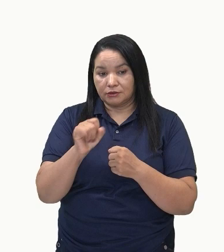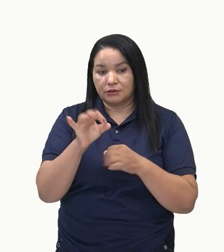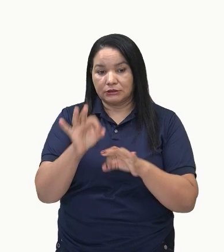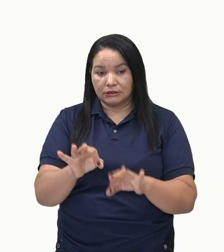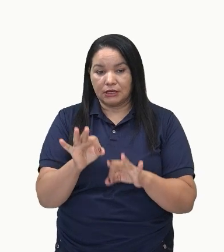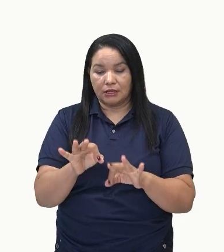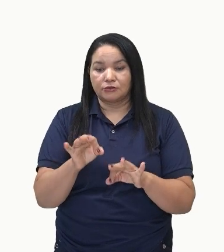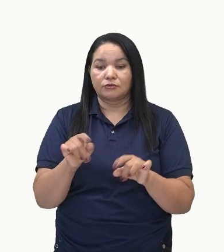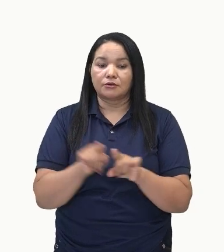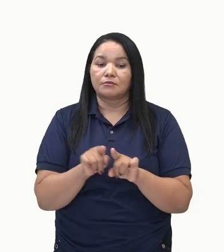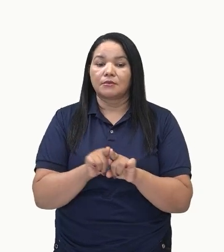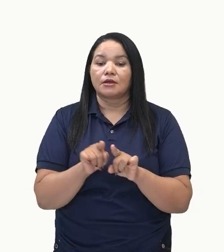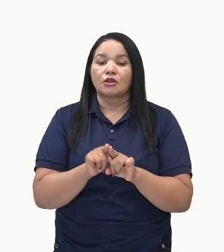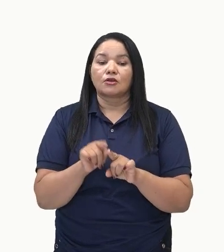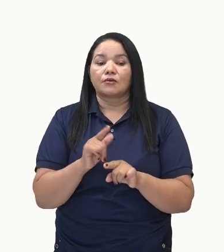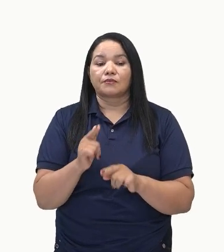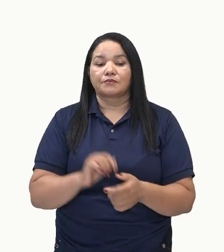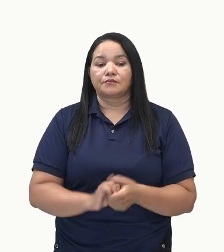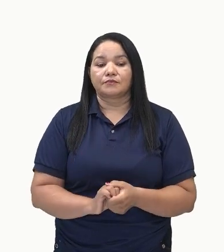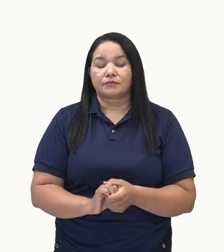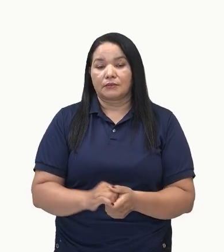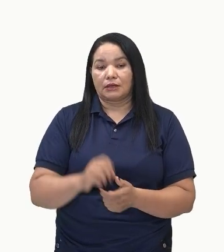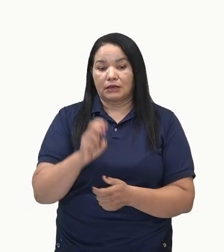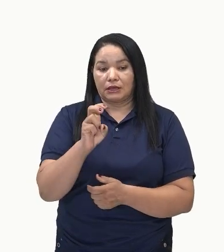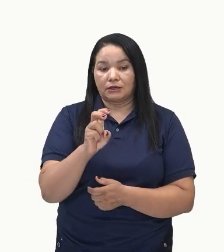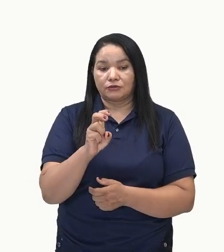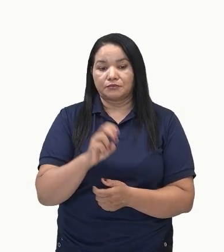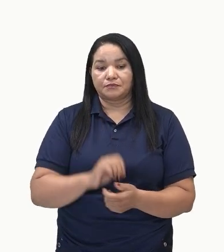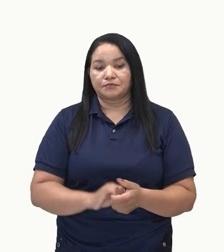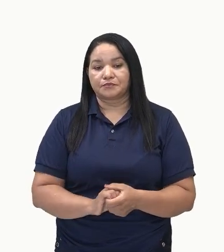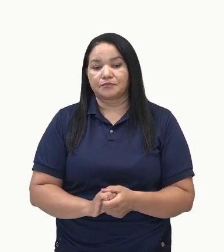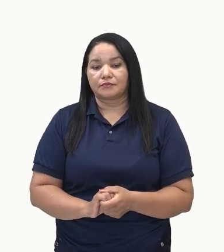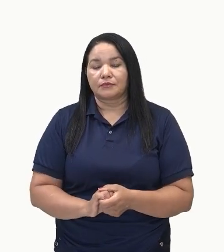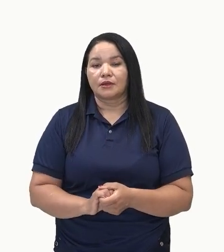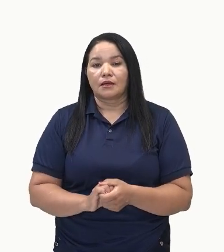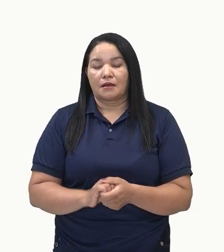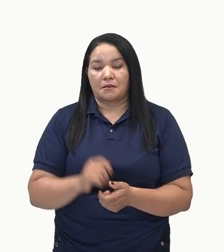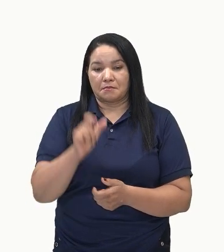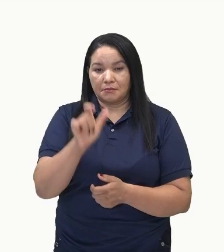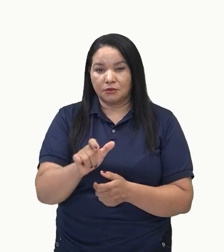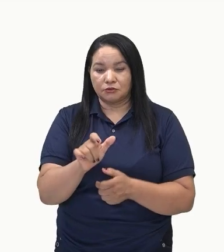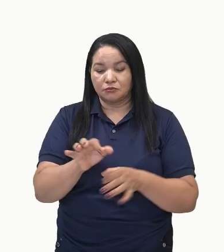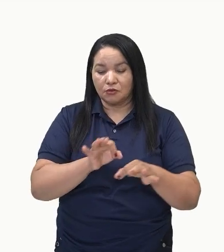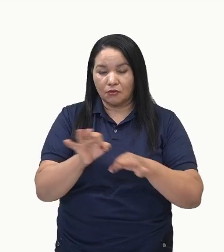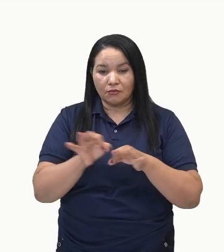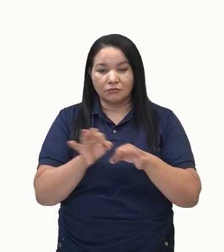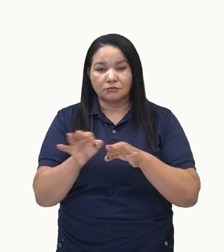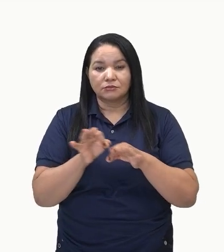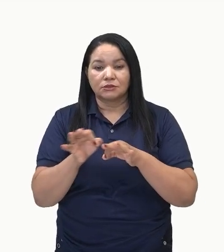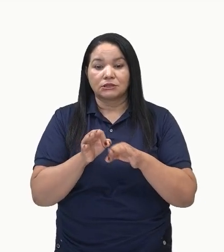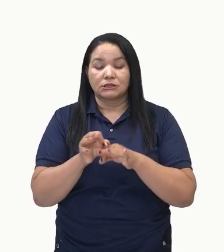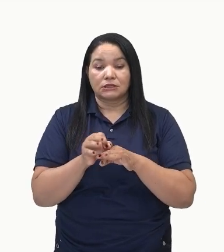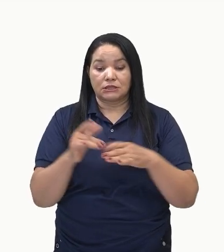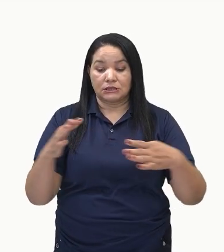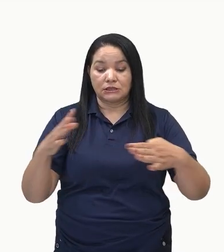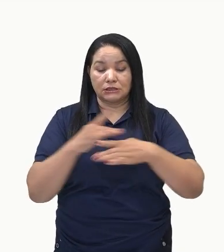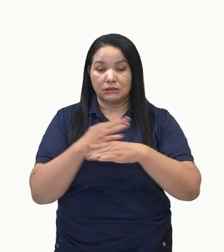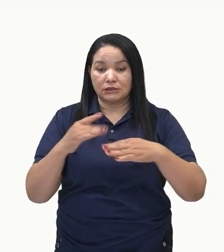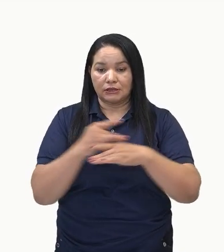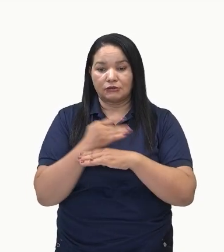corretamente. Smart City Planner, né? Aquela pessoa que planeja cidades inteligentes.